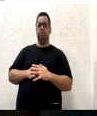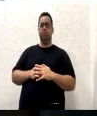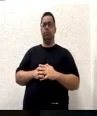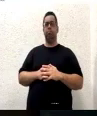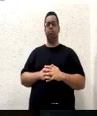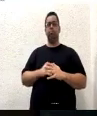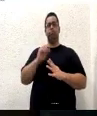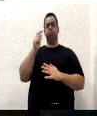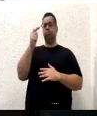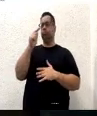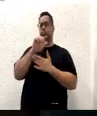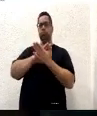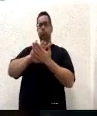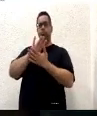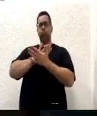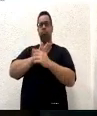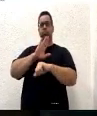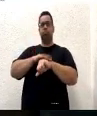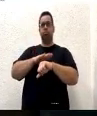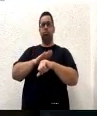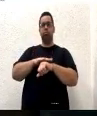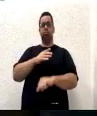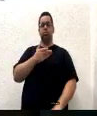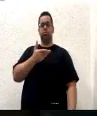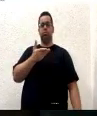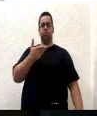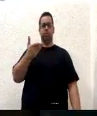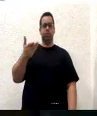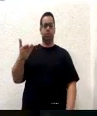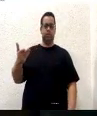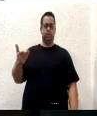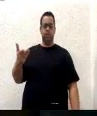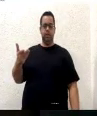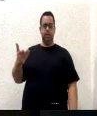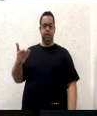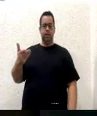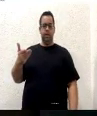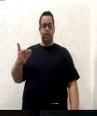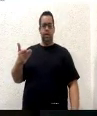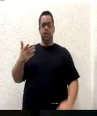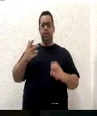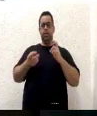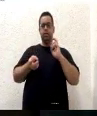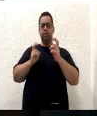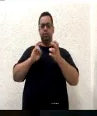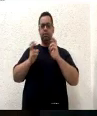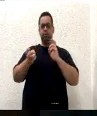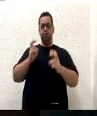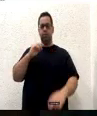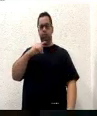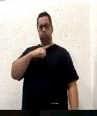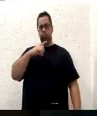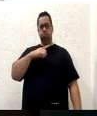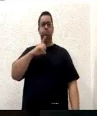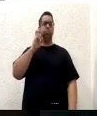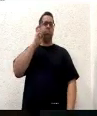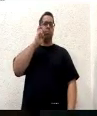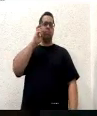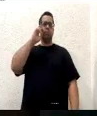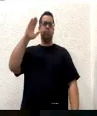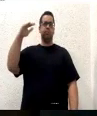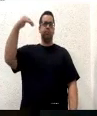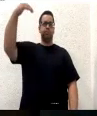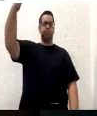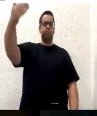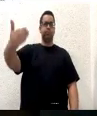Nada mais havendo, fico convocado aos senhores vereadores e senhoras vereadoras para a sessão ordinária ser realizada na quinta-feira, dia